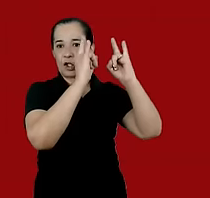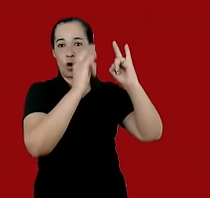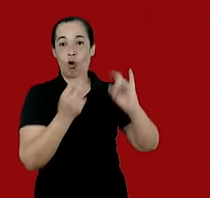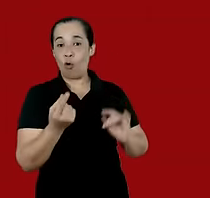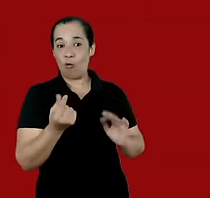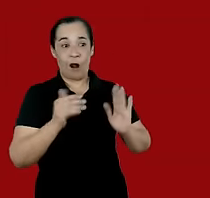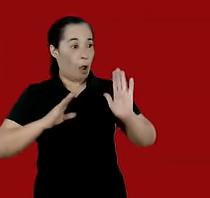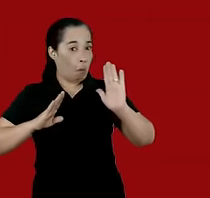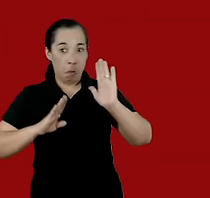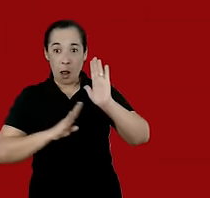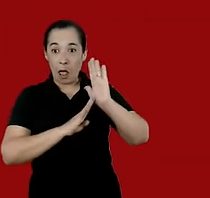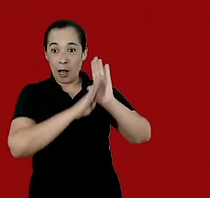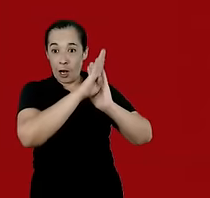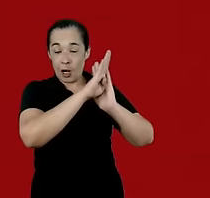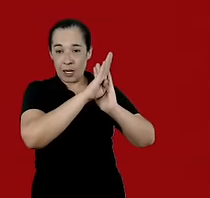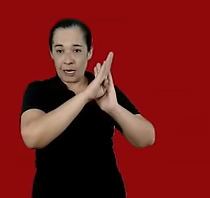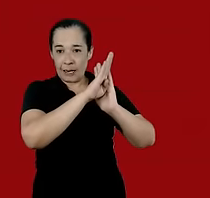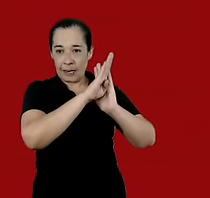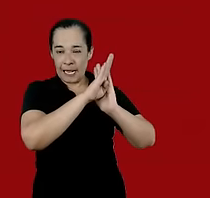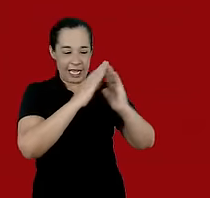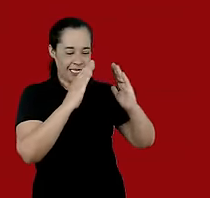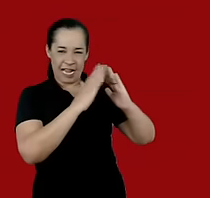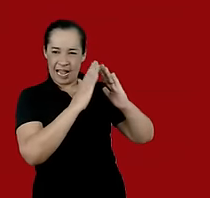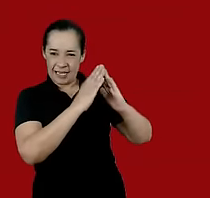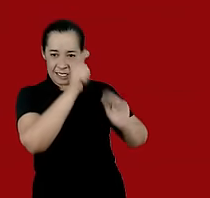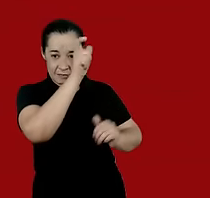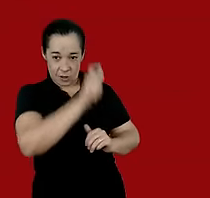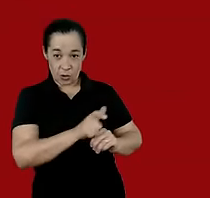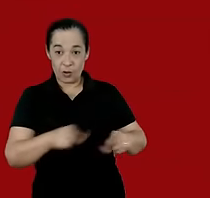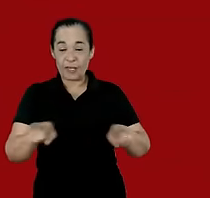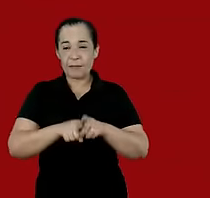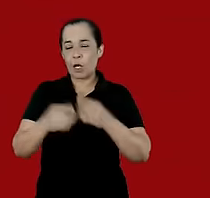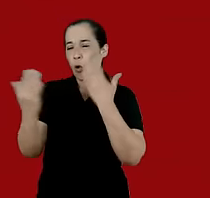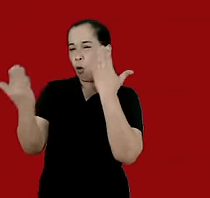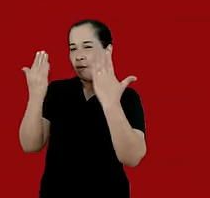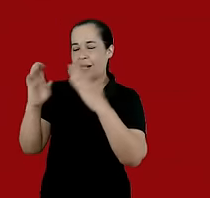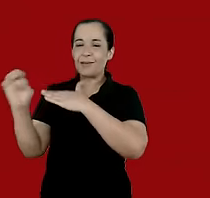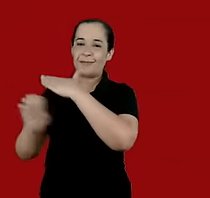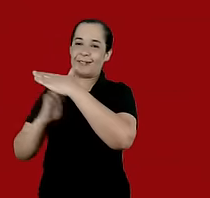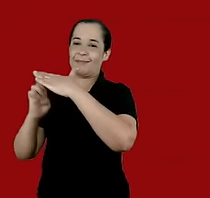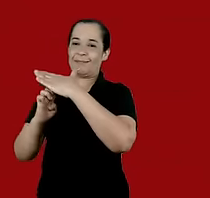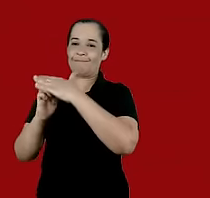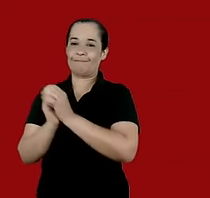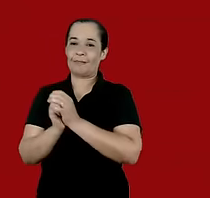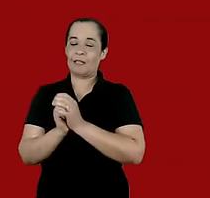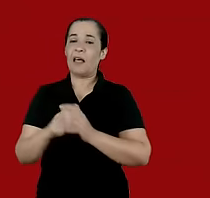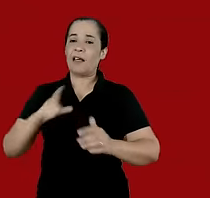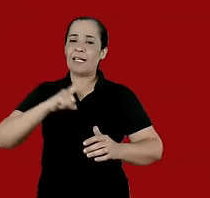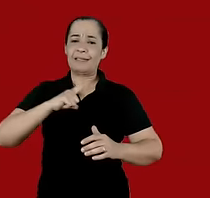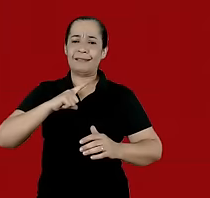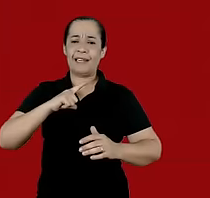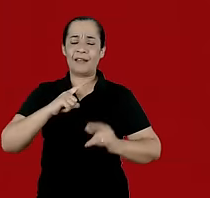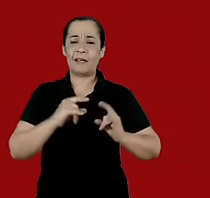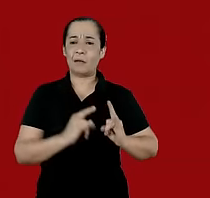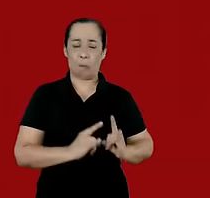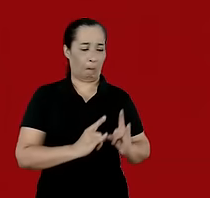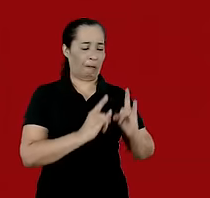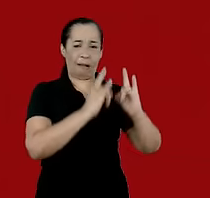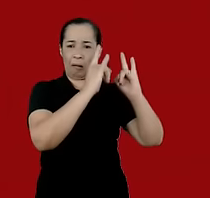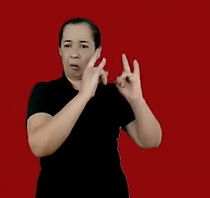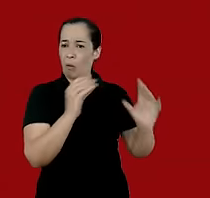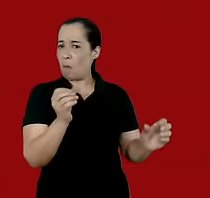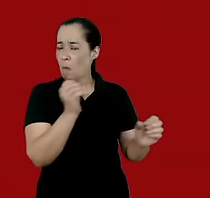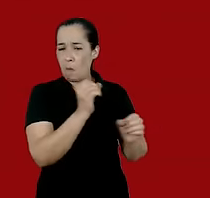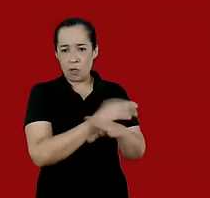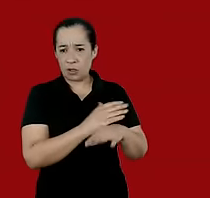dos prédio privado mas de fato a gente não vê eh um volume parte se explica por um estoque muito baixo de móveis mas o fato é que a gente